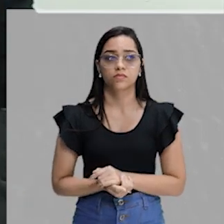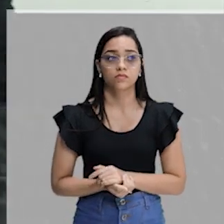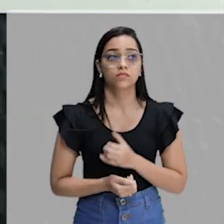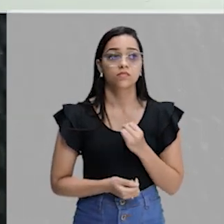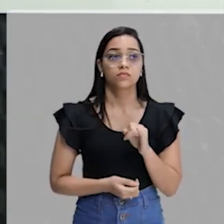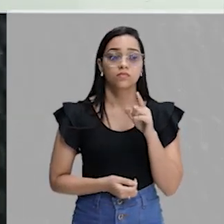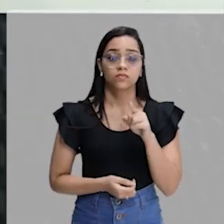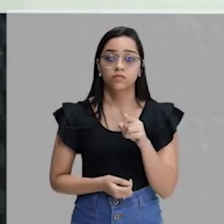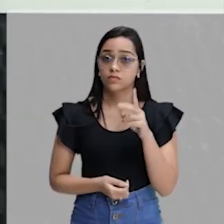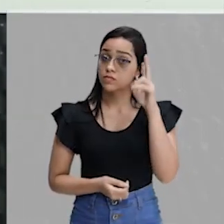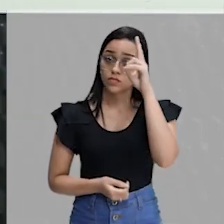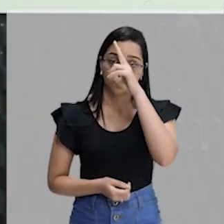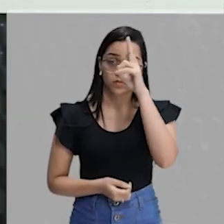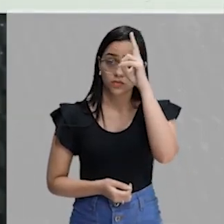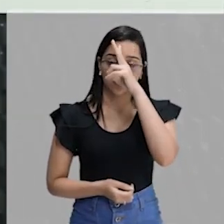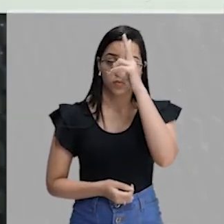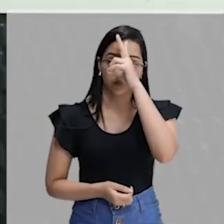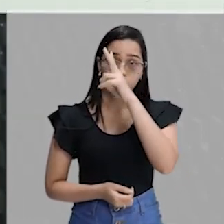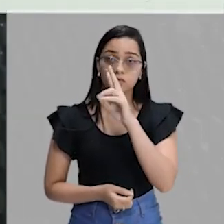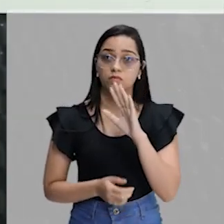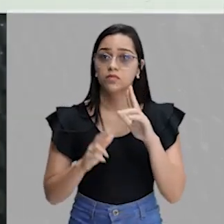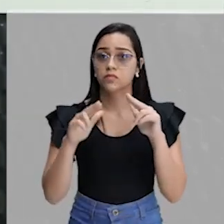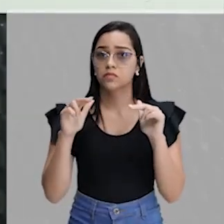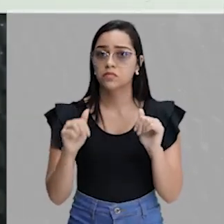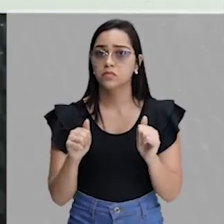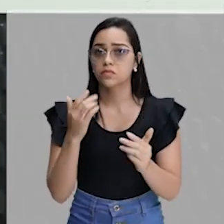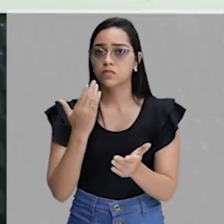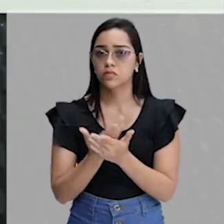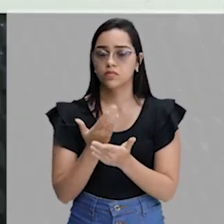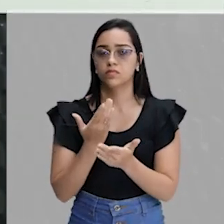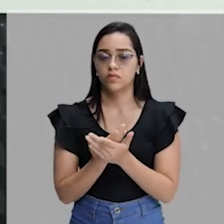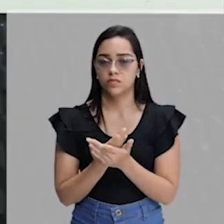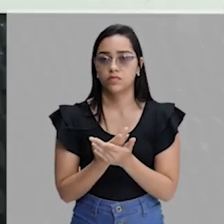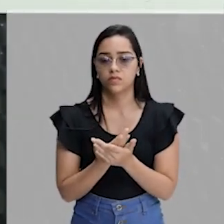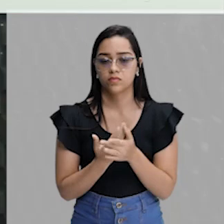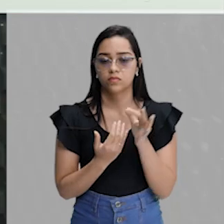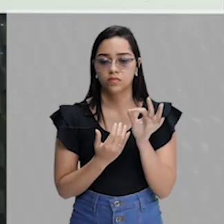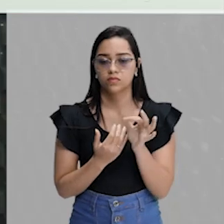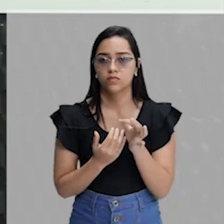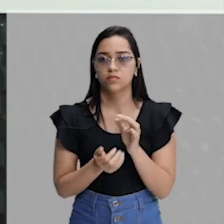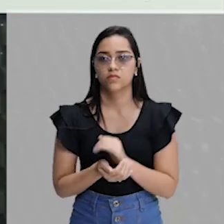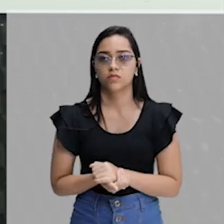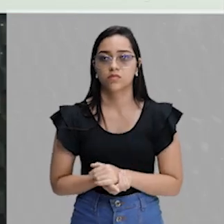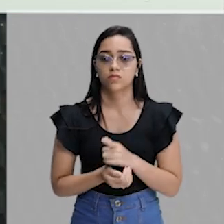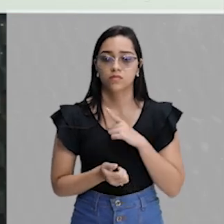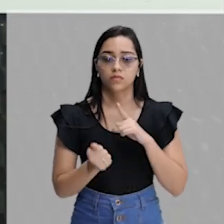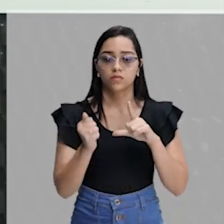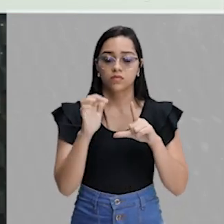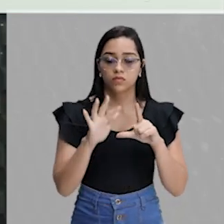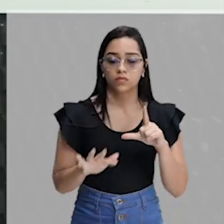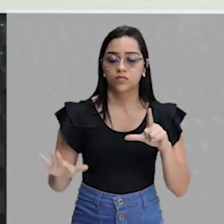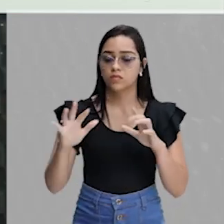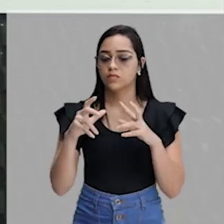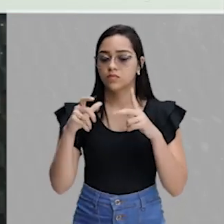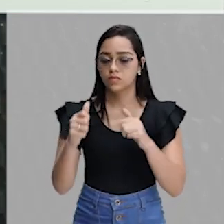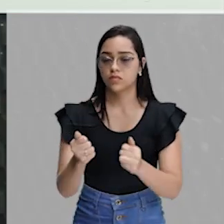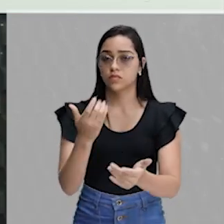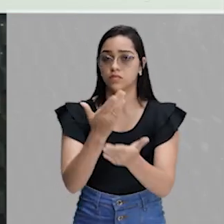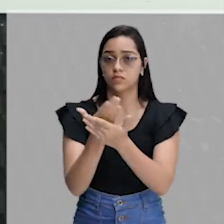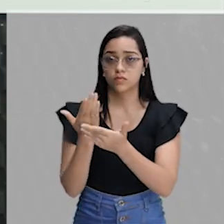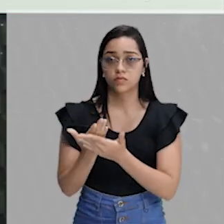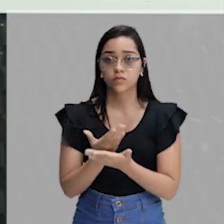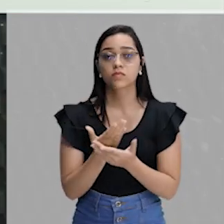Se você não lembra, ou nunca viu isso, ok? Plataforma Gonçalves Dias tem todas essas